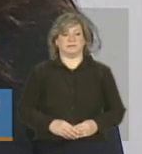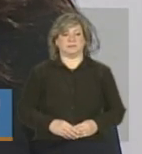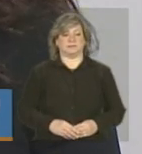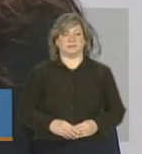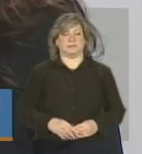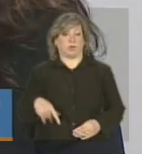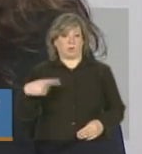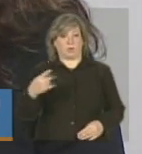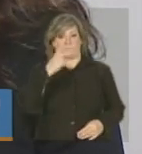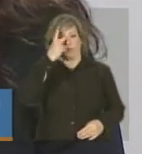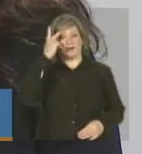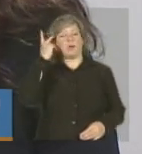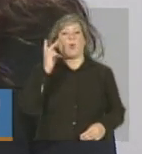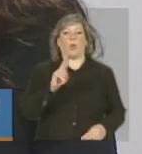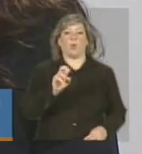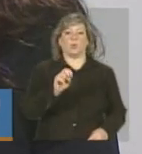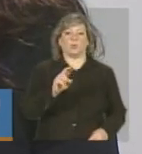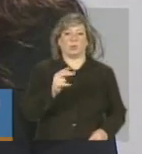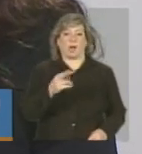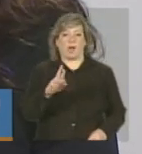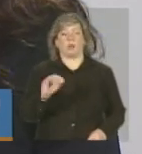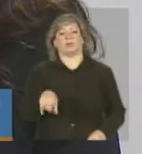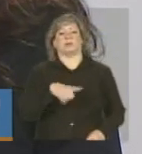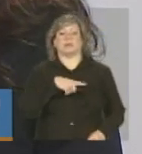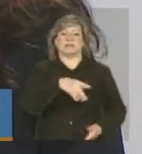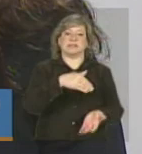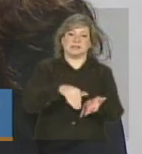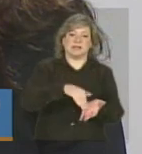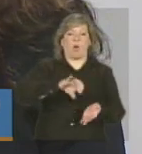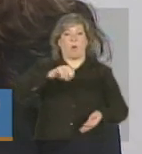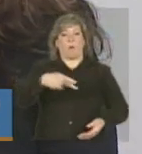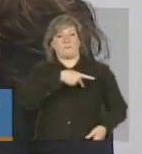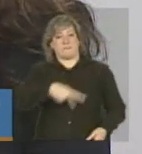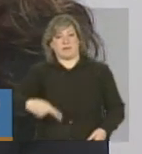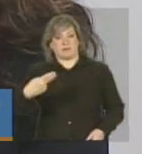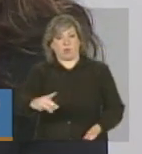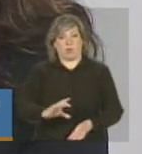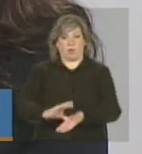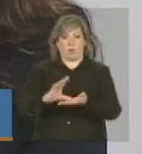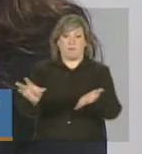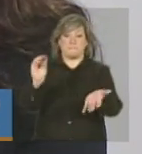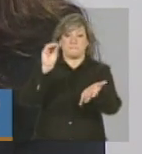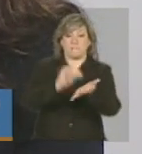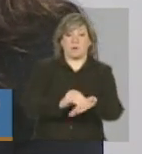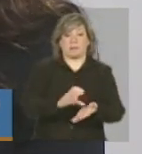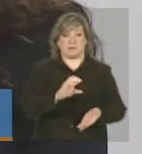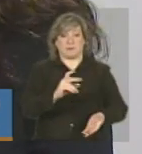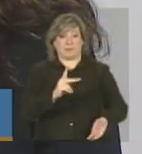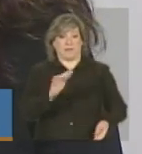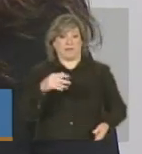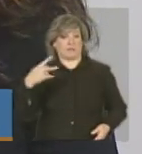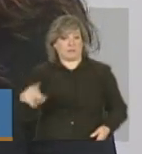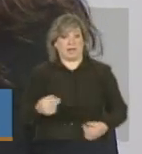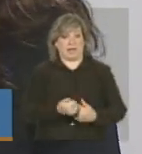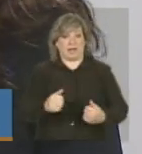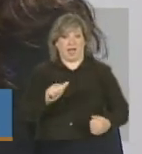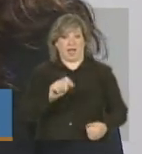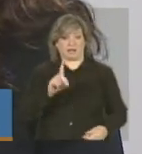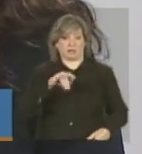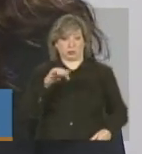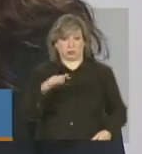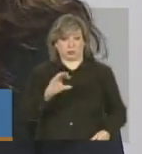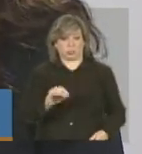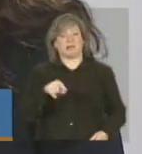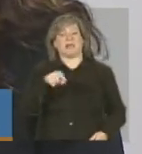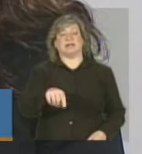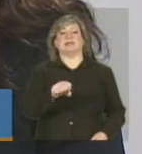o usuário, o secretário ou o presidente do conselho, coloca lá o CPF do adjunto, o sistema tem dado